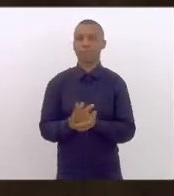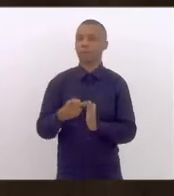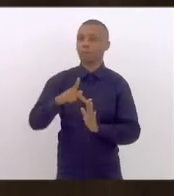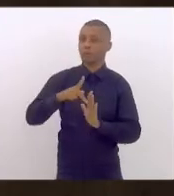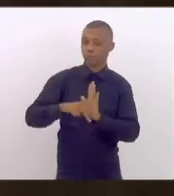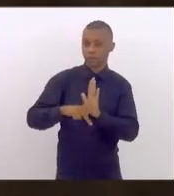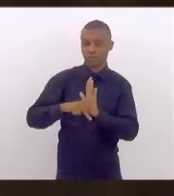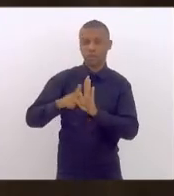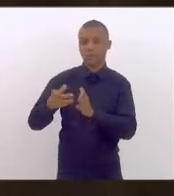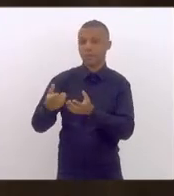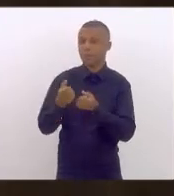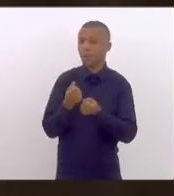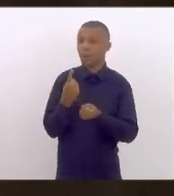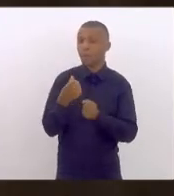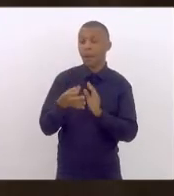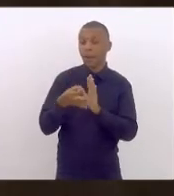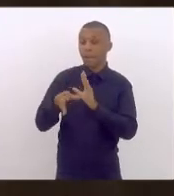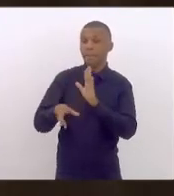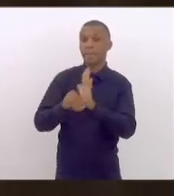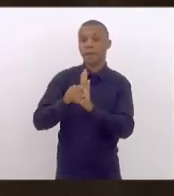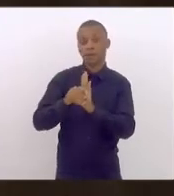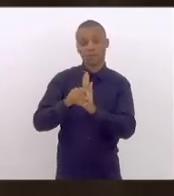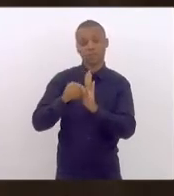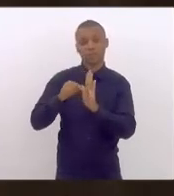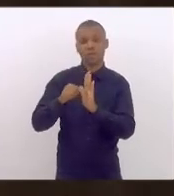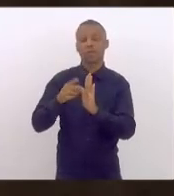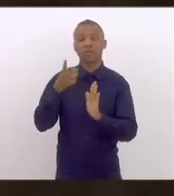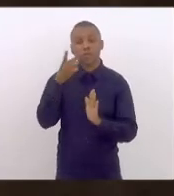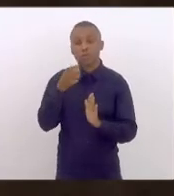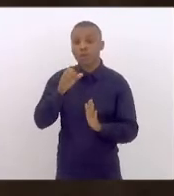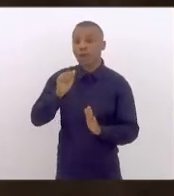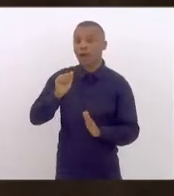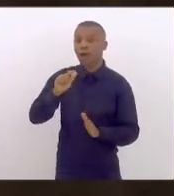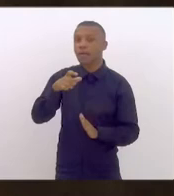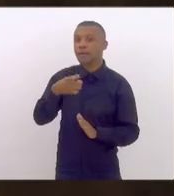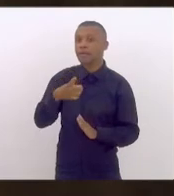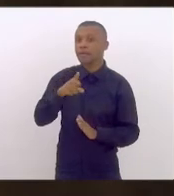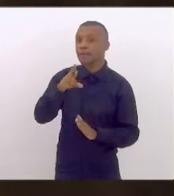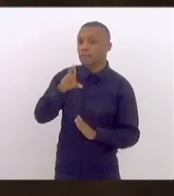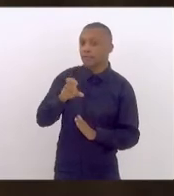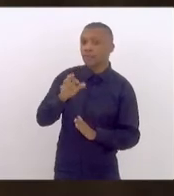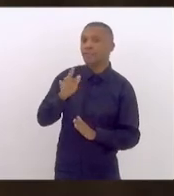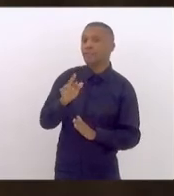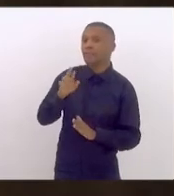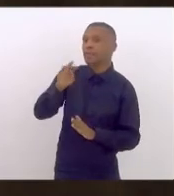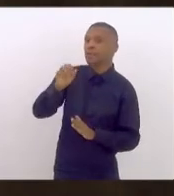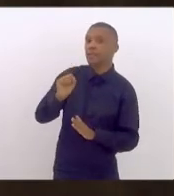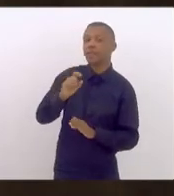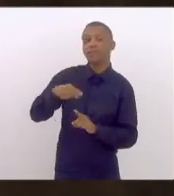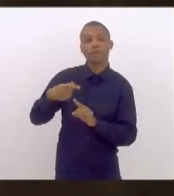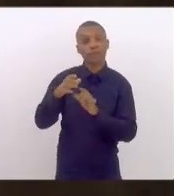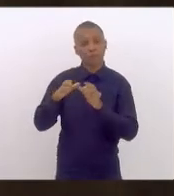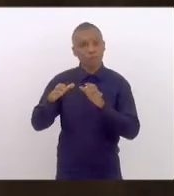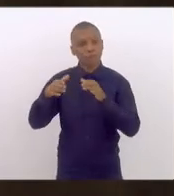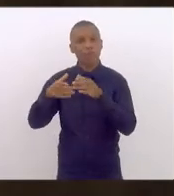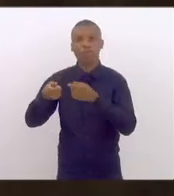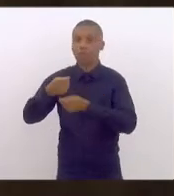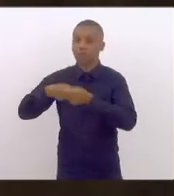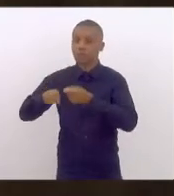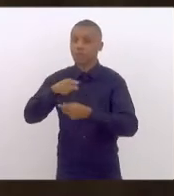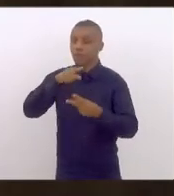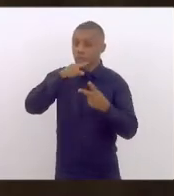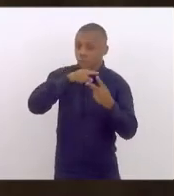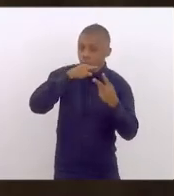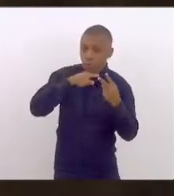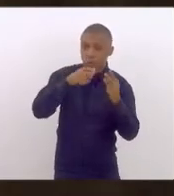uma Emenda do deputado Alexandre Freitas e da comissão de Economia 2 emendas